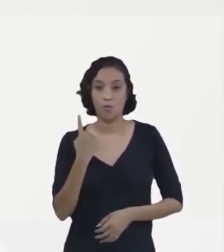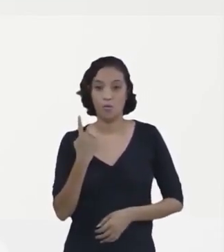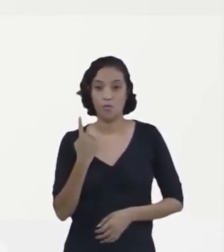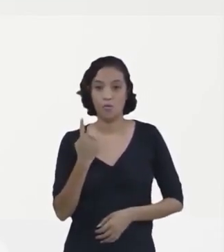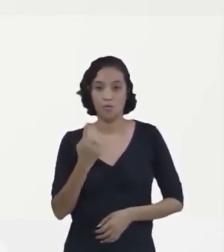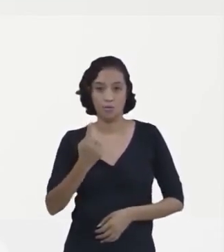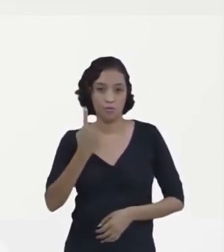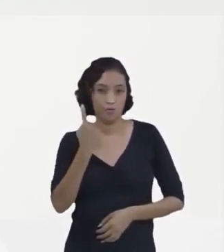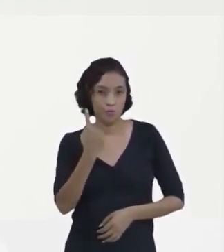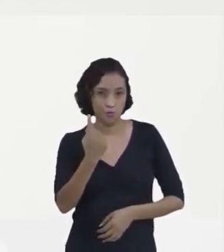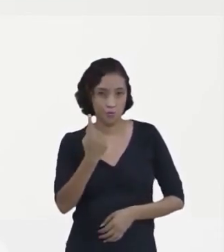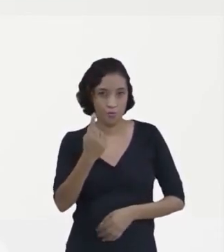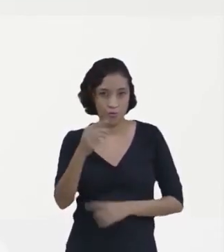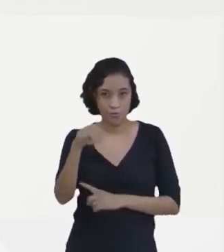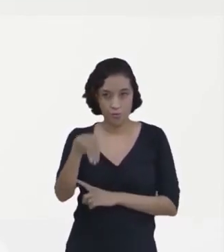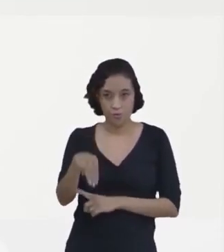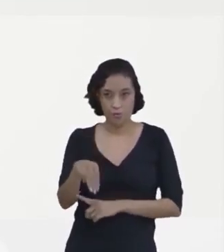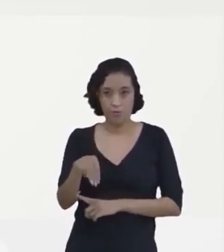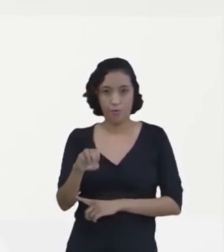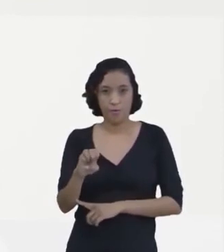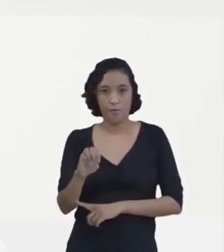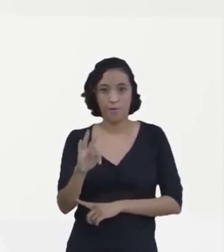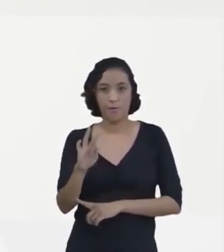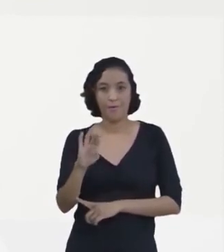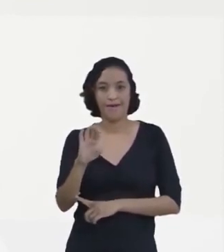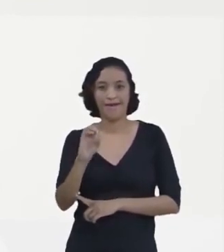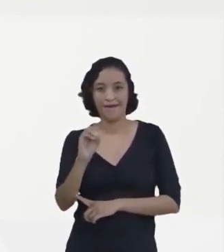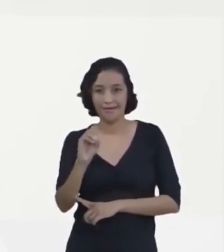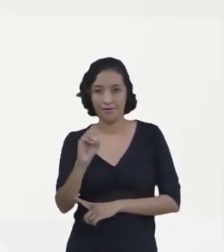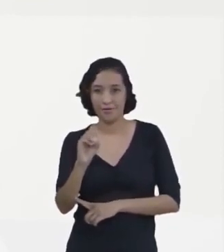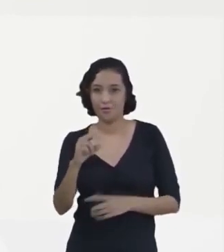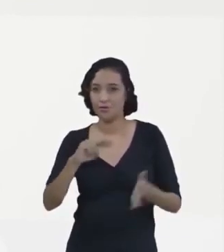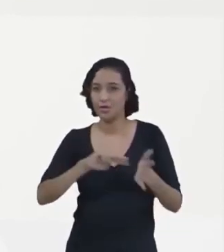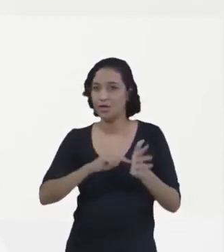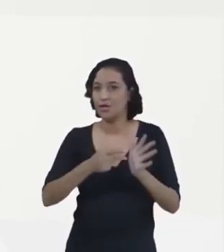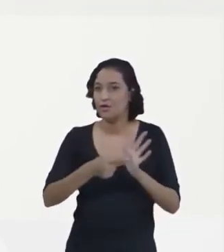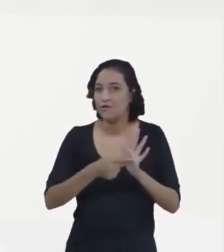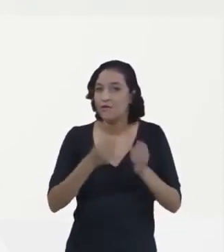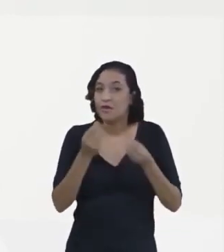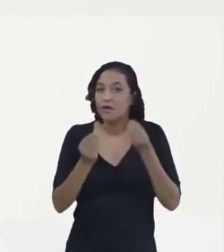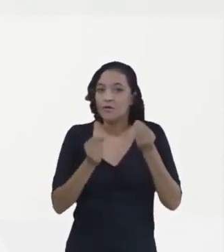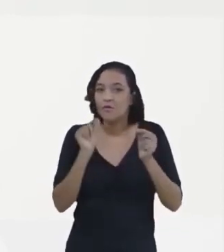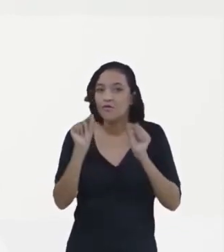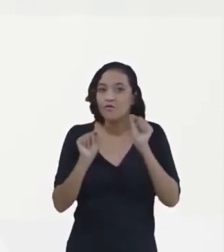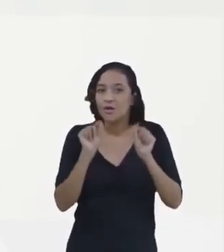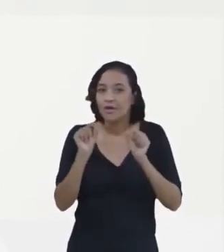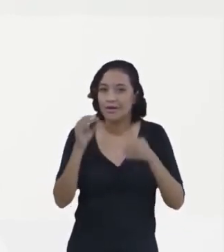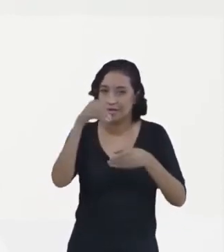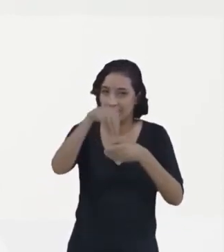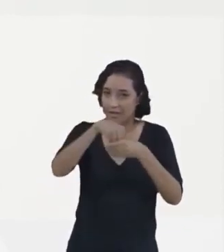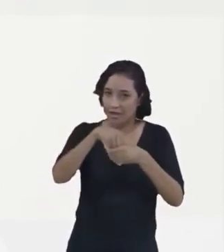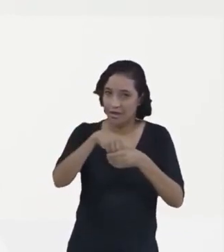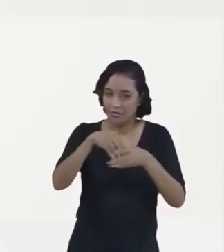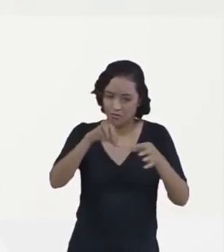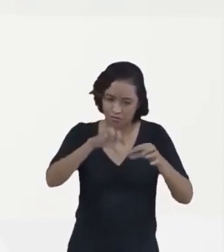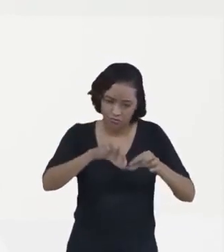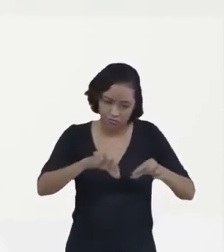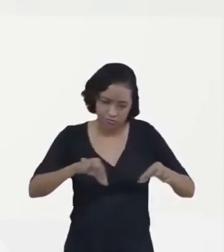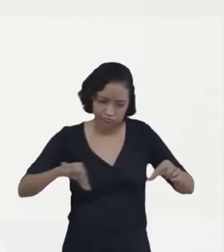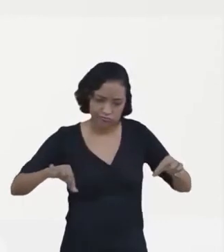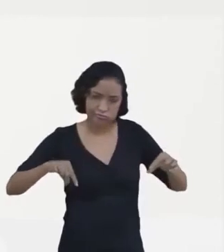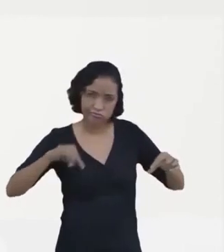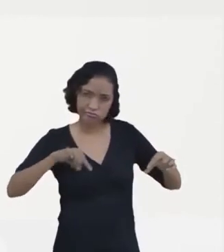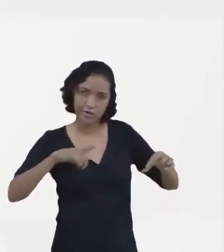centímetros. Então, não tem 1 metro, tem bem menos de 1 metro. Quanto será essa medição